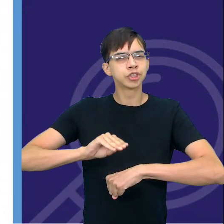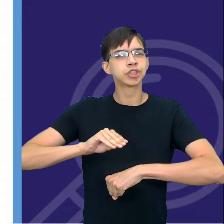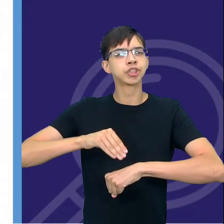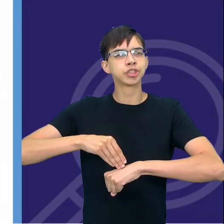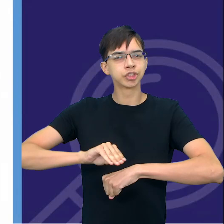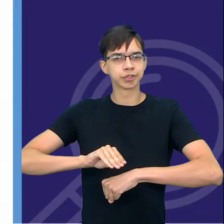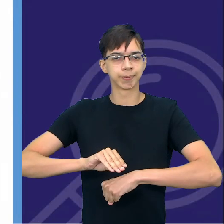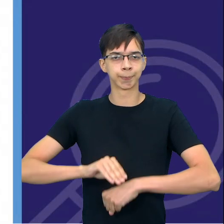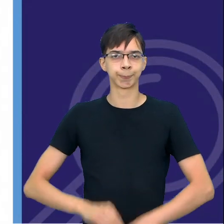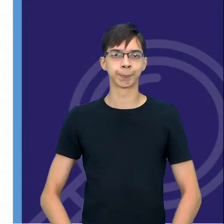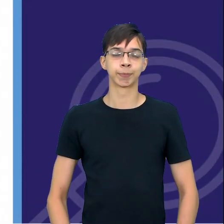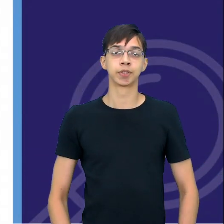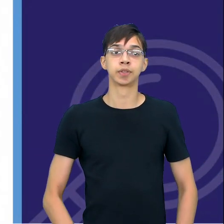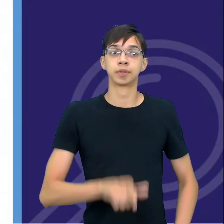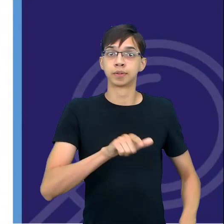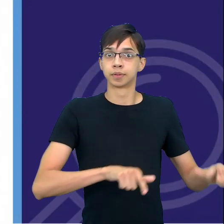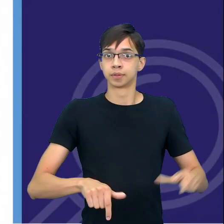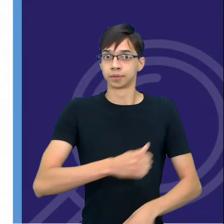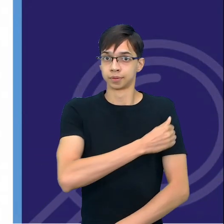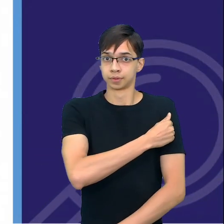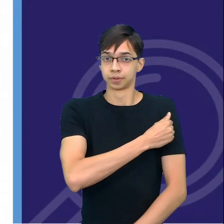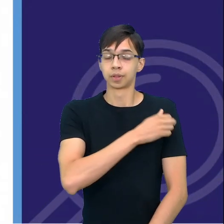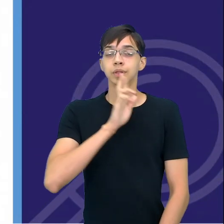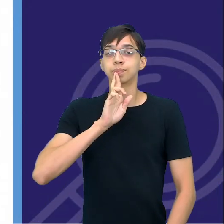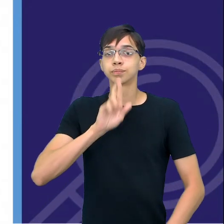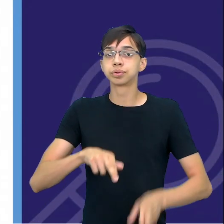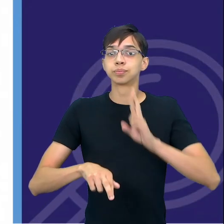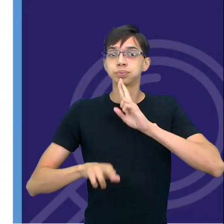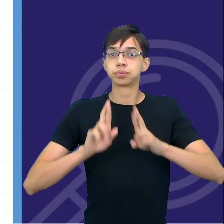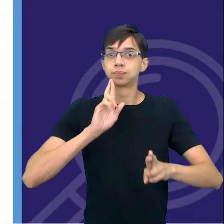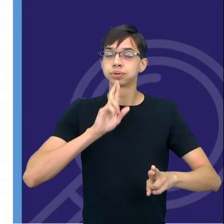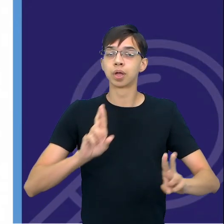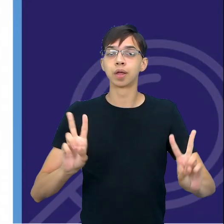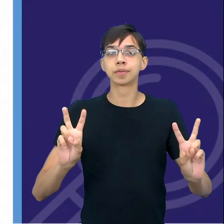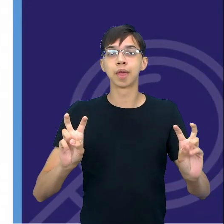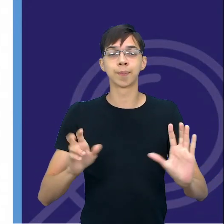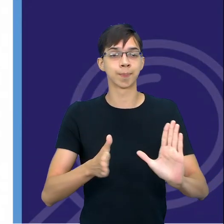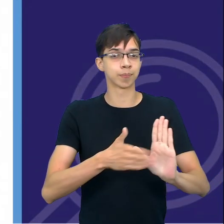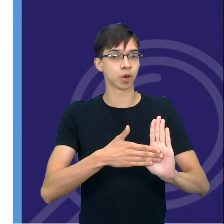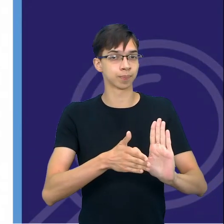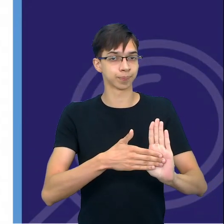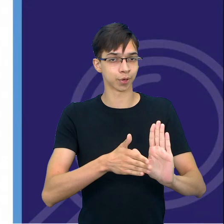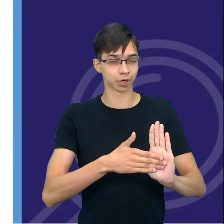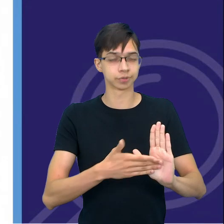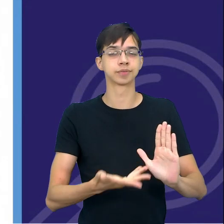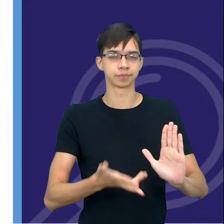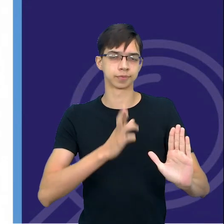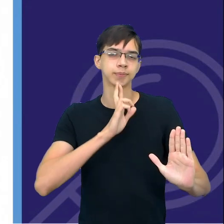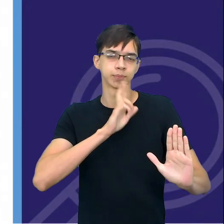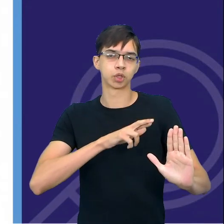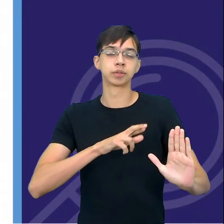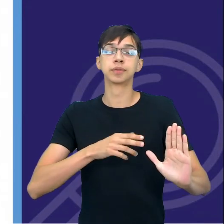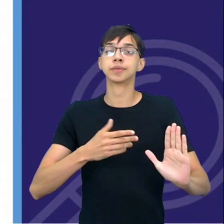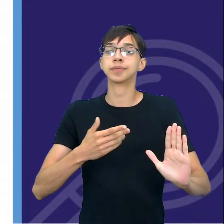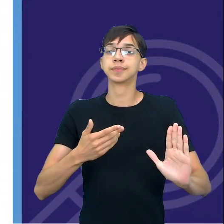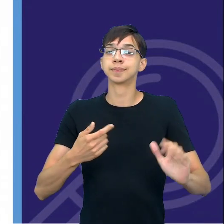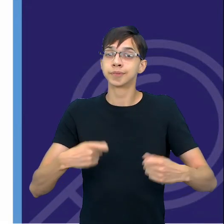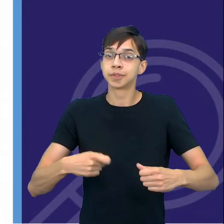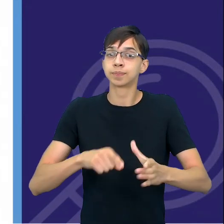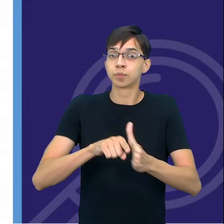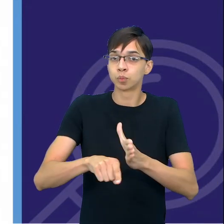algumas perguntas que relacionam a temática proposta. Então, a nossa sugestão é de aproveitarmos